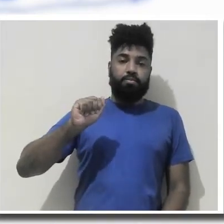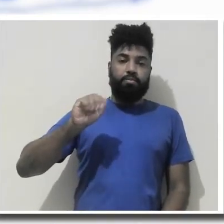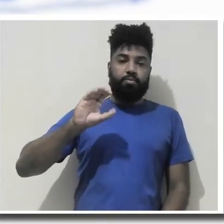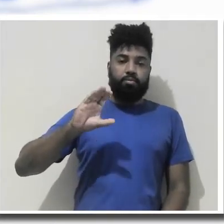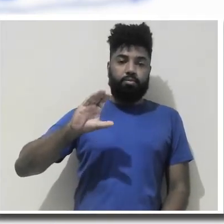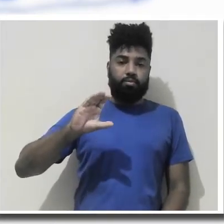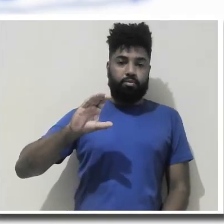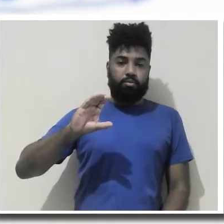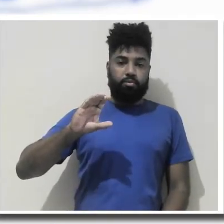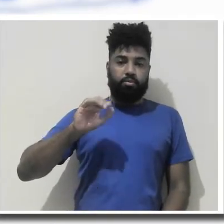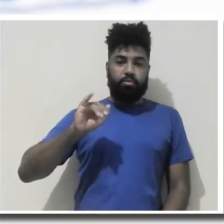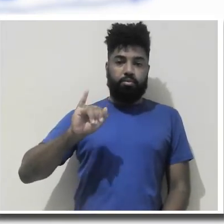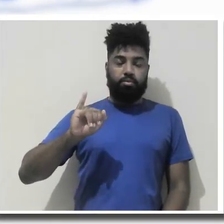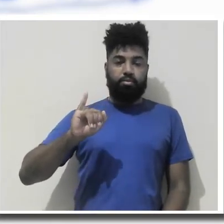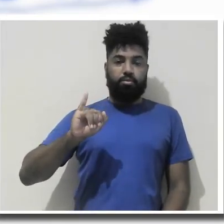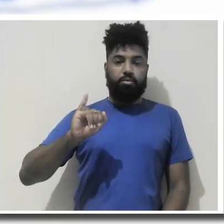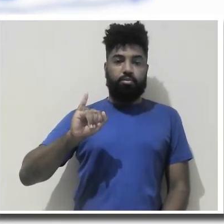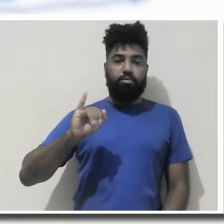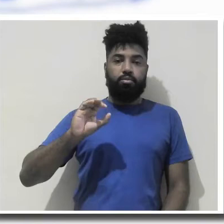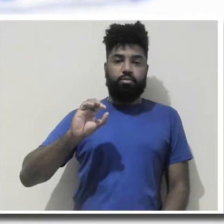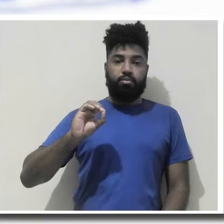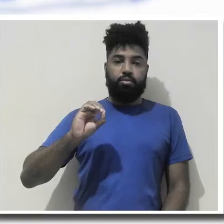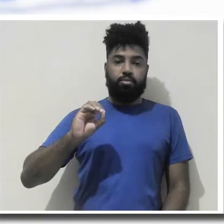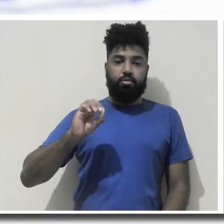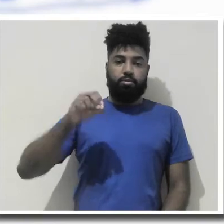Então, às vezes precisamos